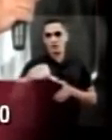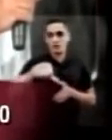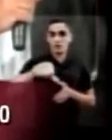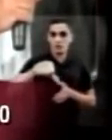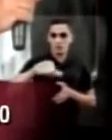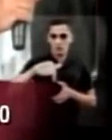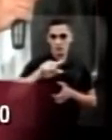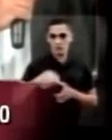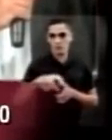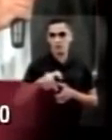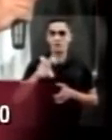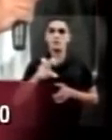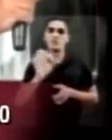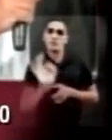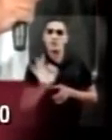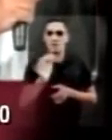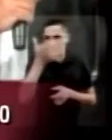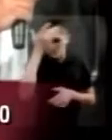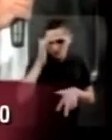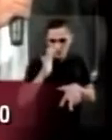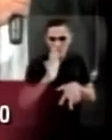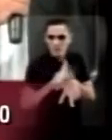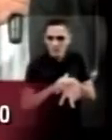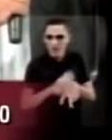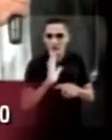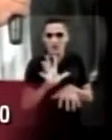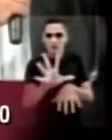imunes. Nós tivemos